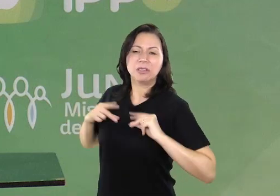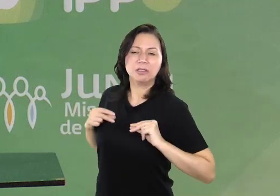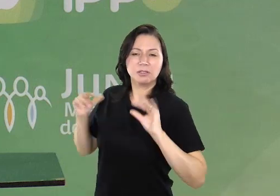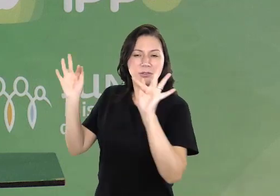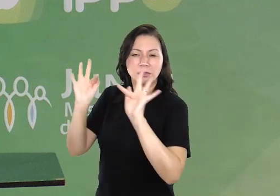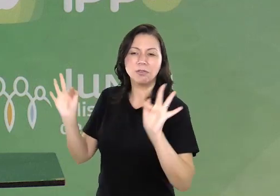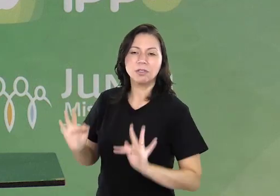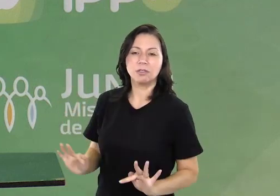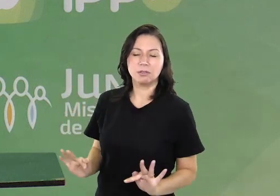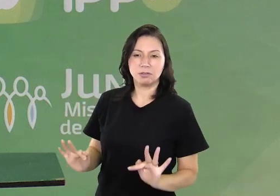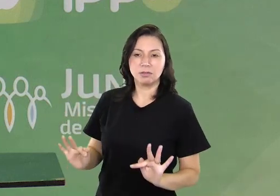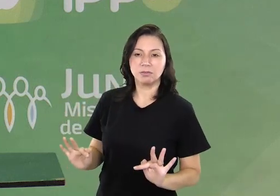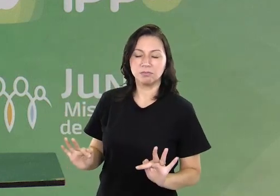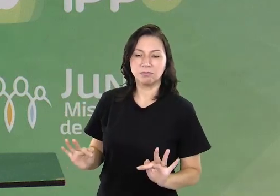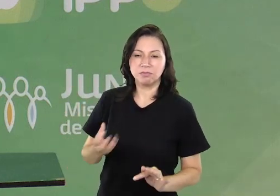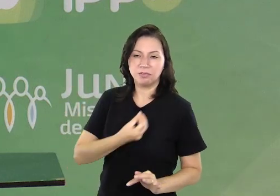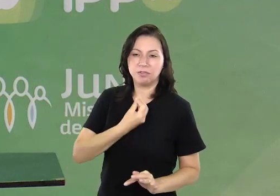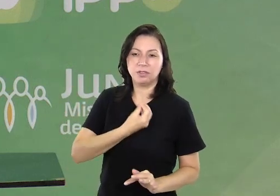ser feliz